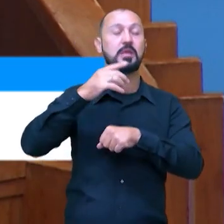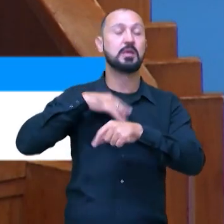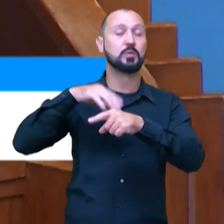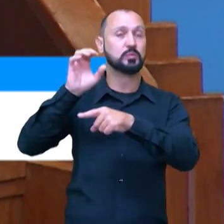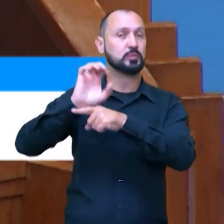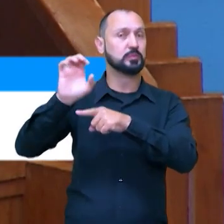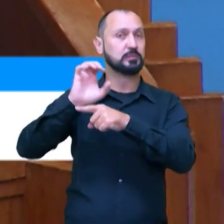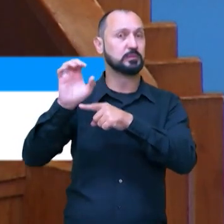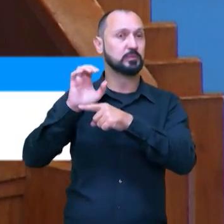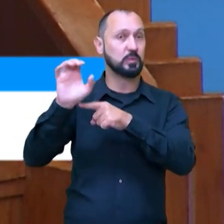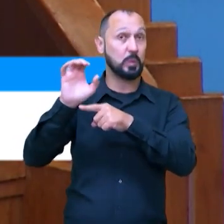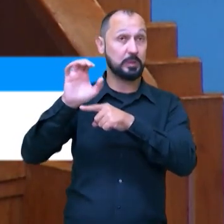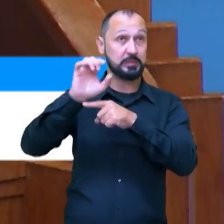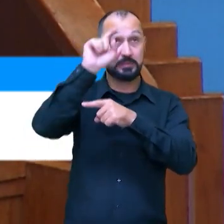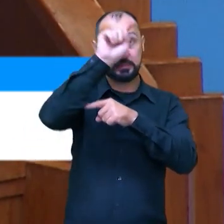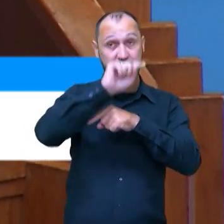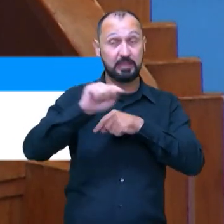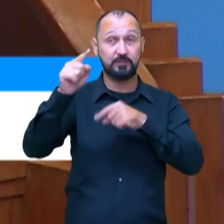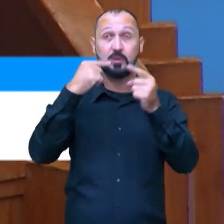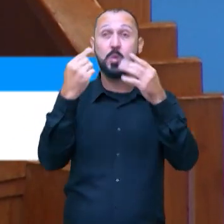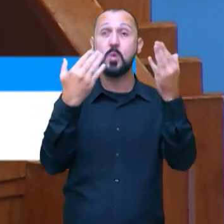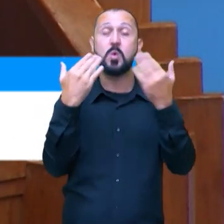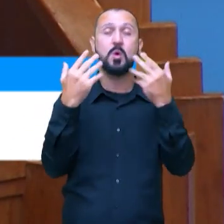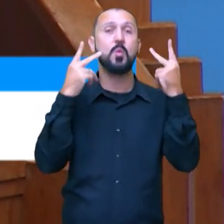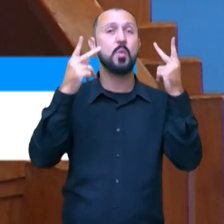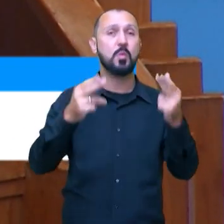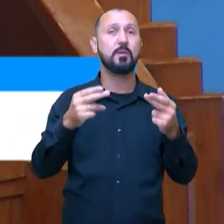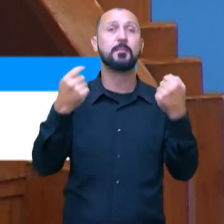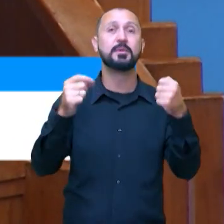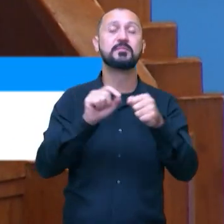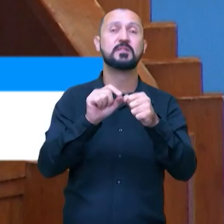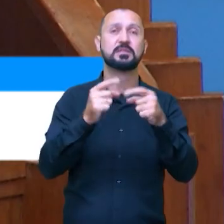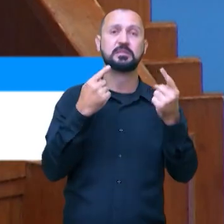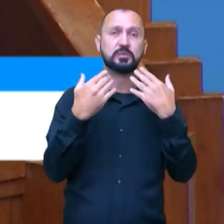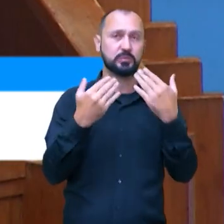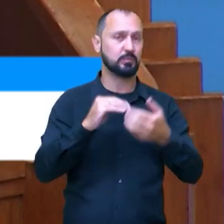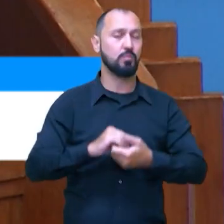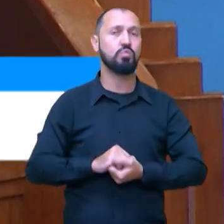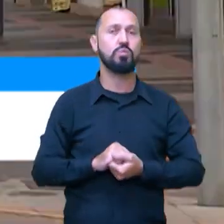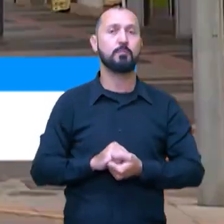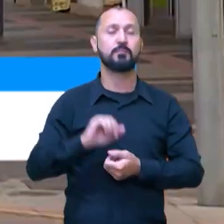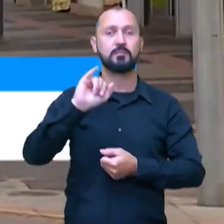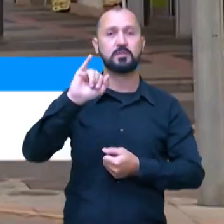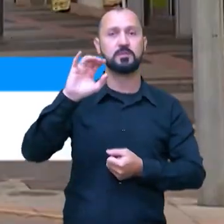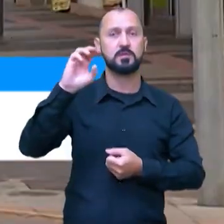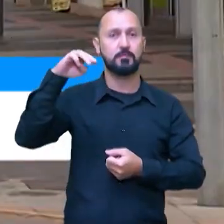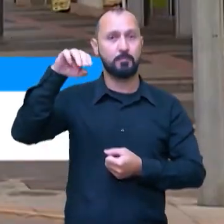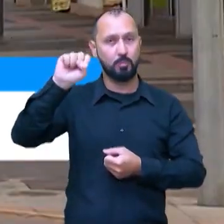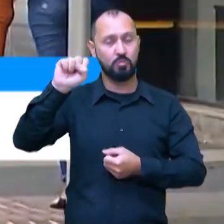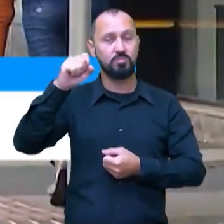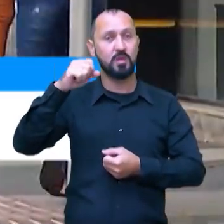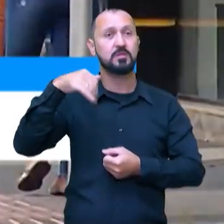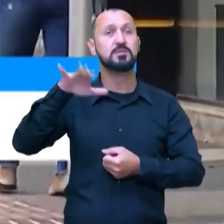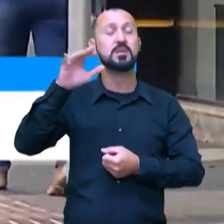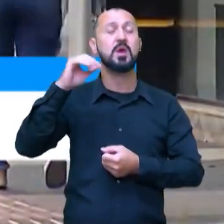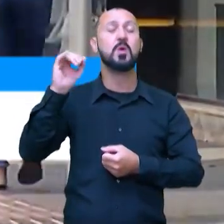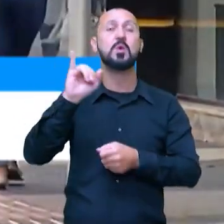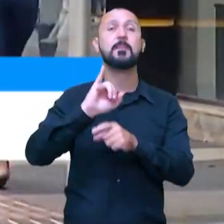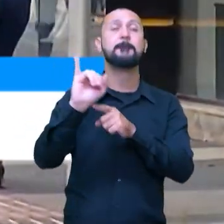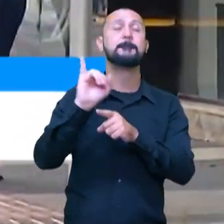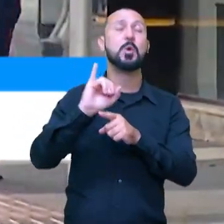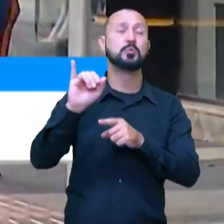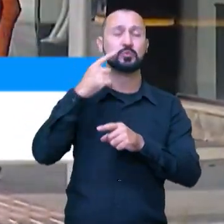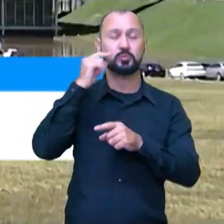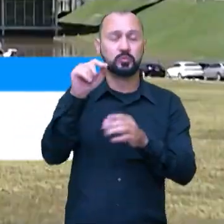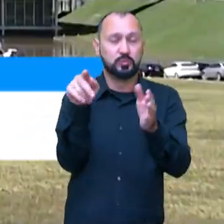outros estados também vão estar debatendo essa questão e vão fazer essa discussão. O ICMS é o principal